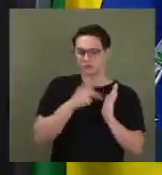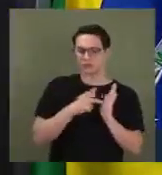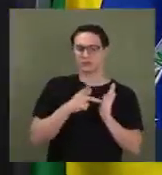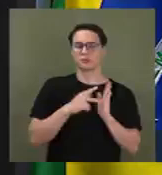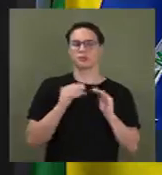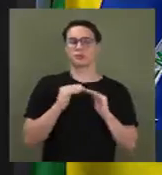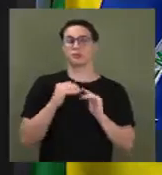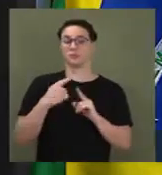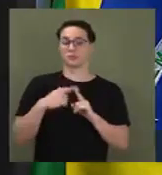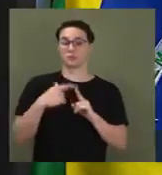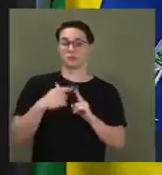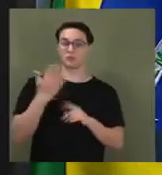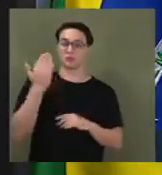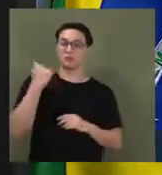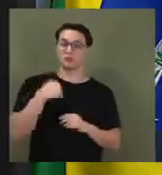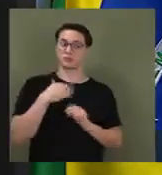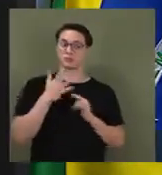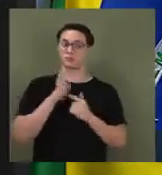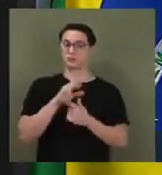para dar um exemplo para vocês,